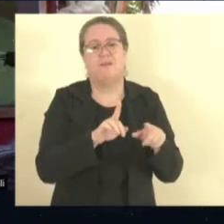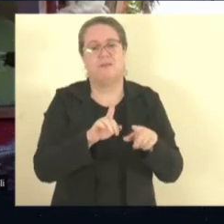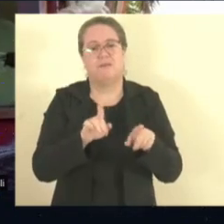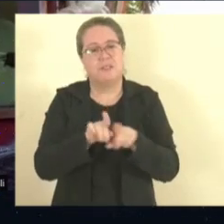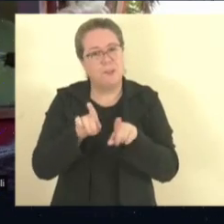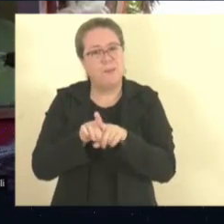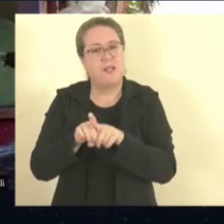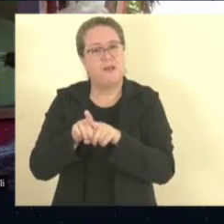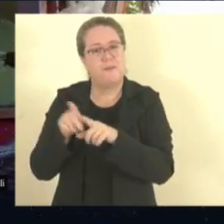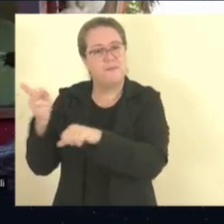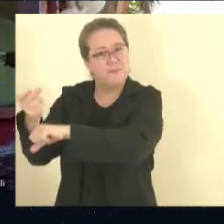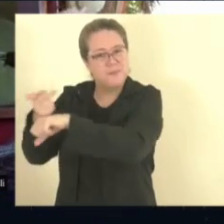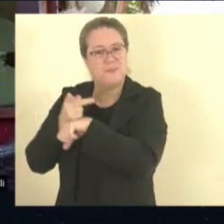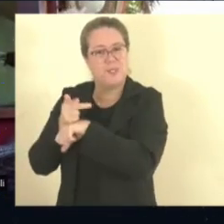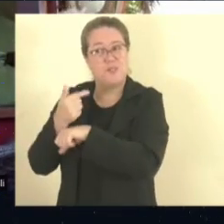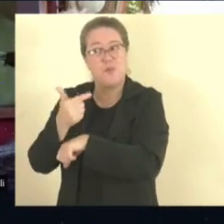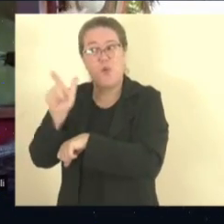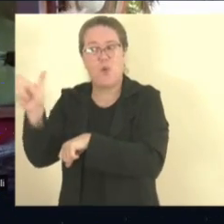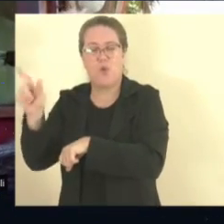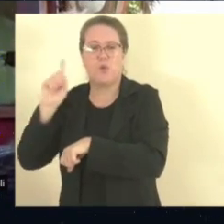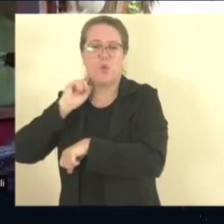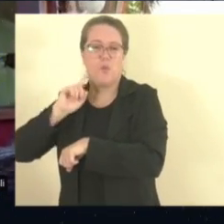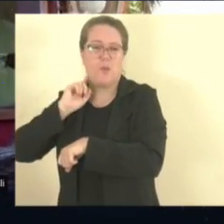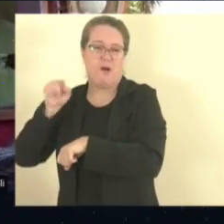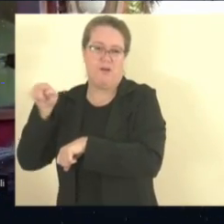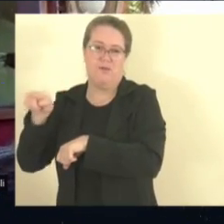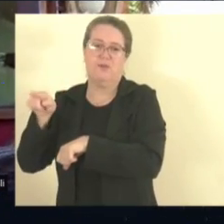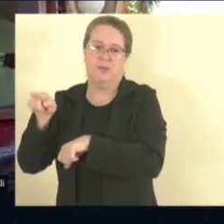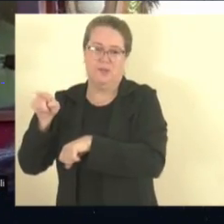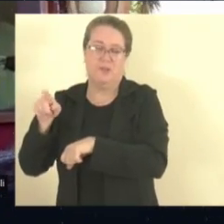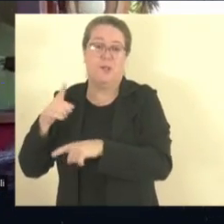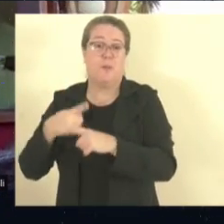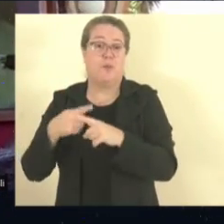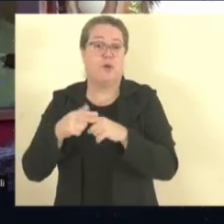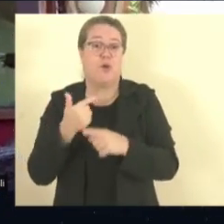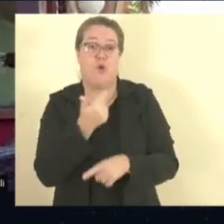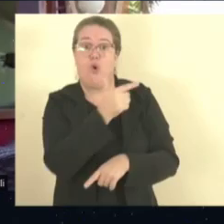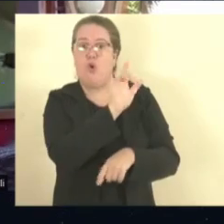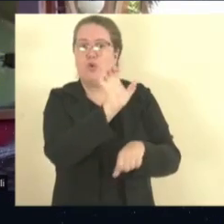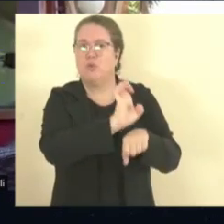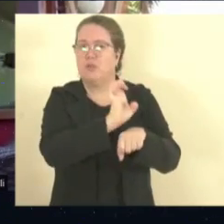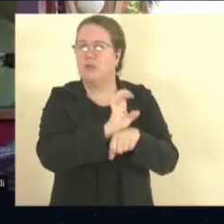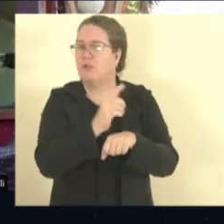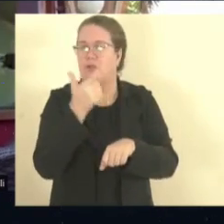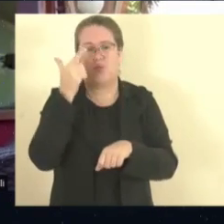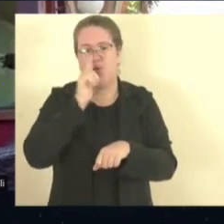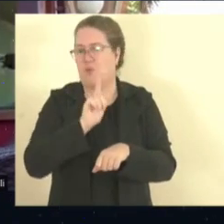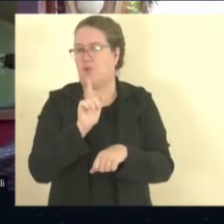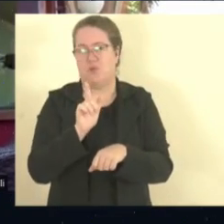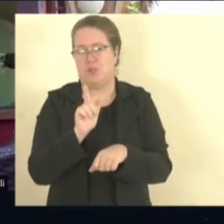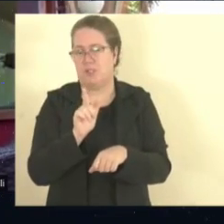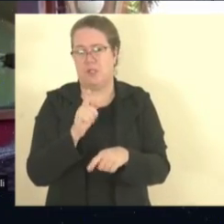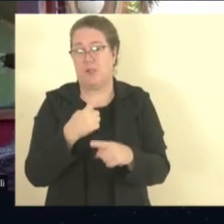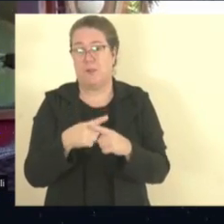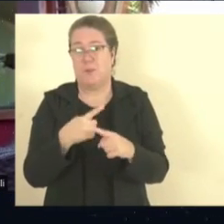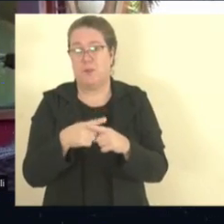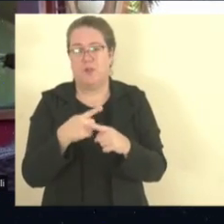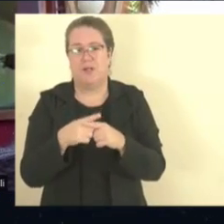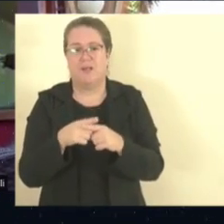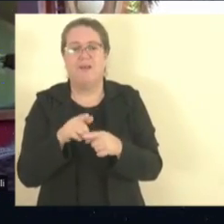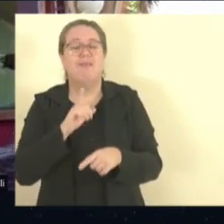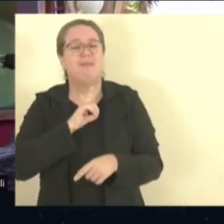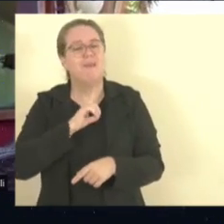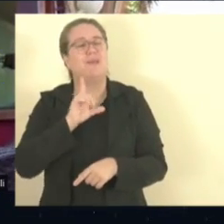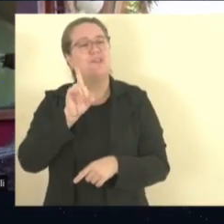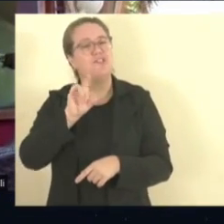dizer. Nenhum outro estado consegue, porque nenhum outro estado tem a capacidade de endividamento que nós temos.